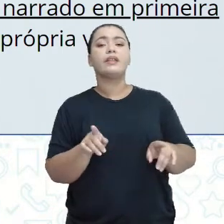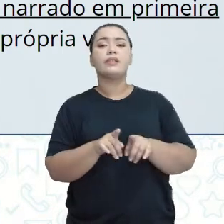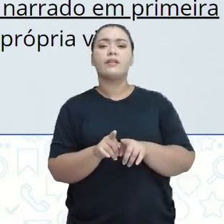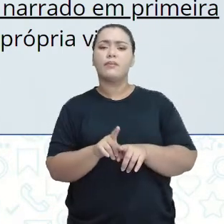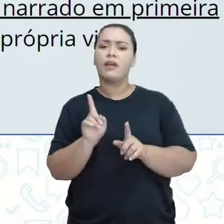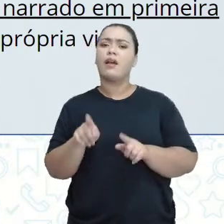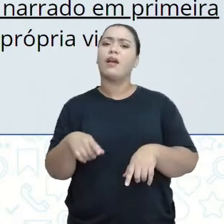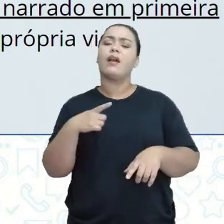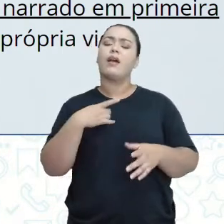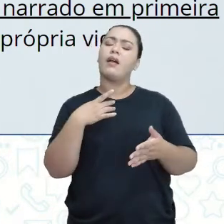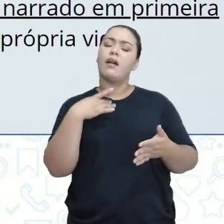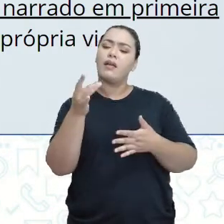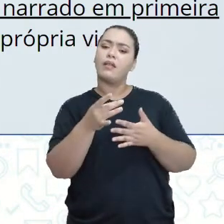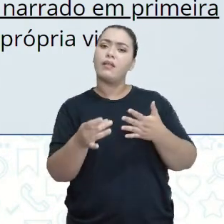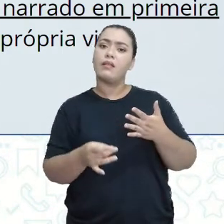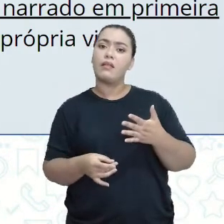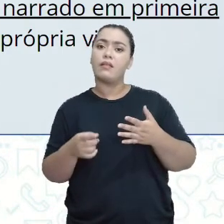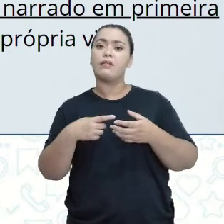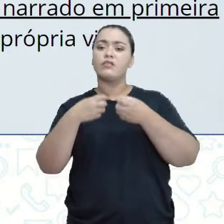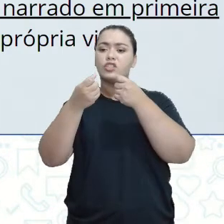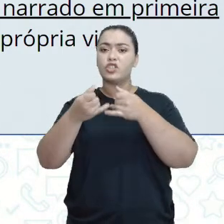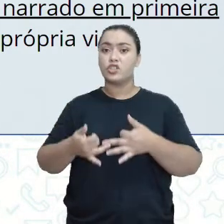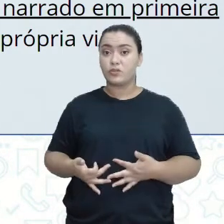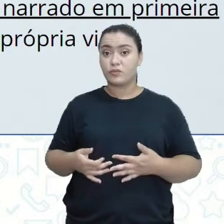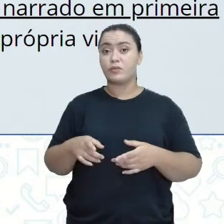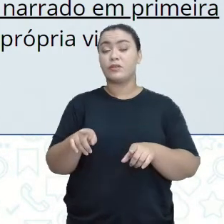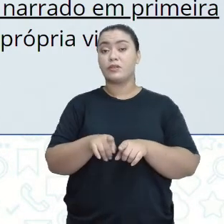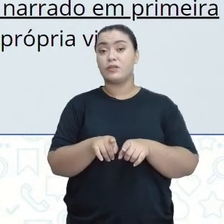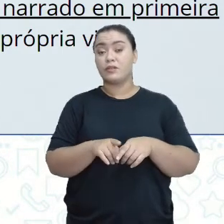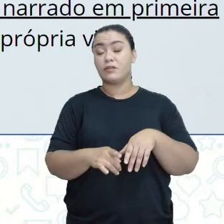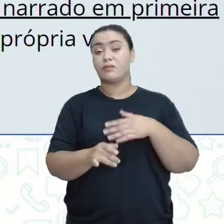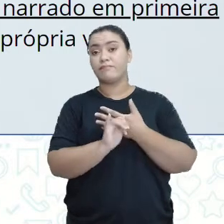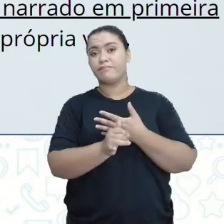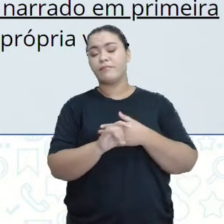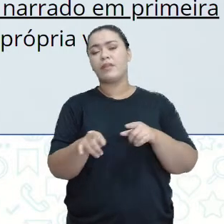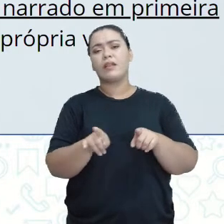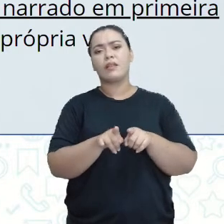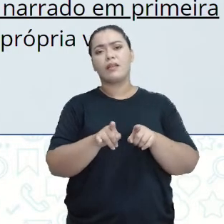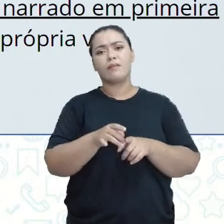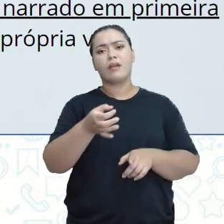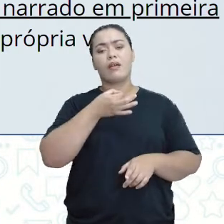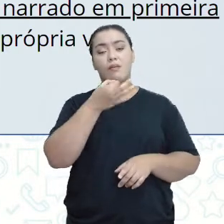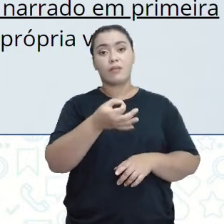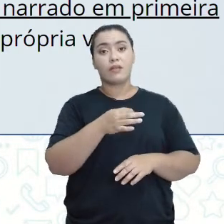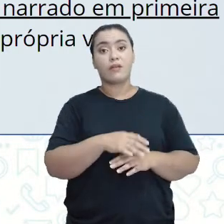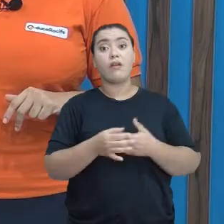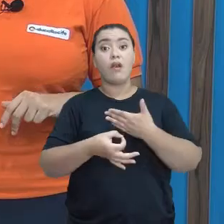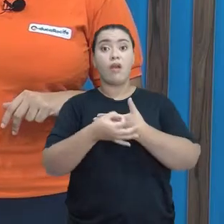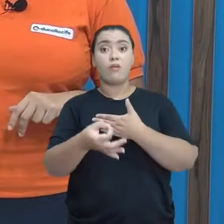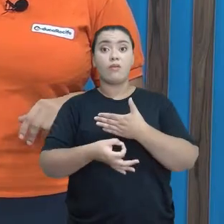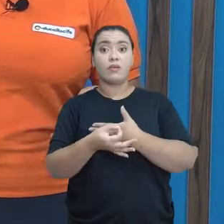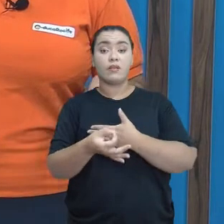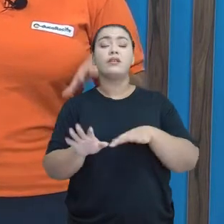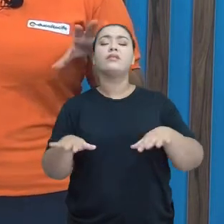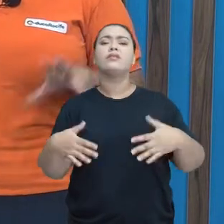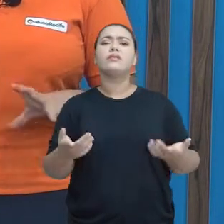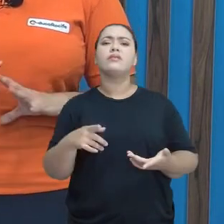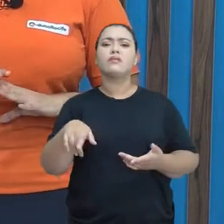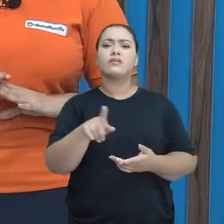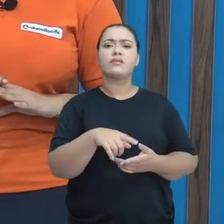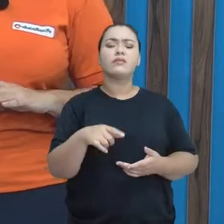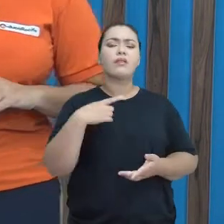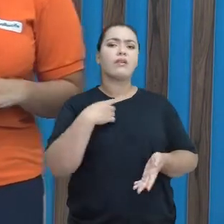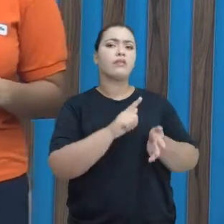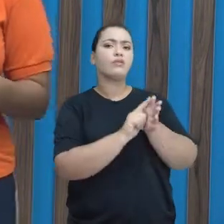elementos descritivos, explicativos e até argumentativos. Lembra quando a gente estuda que a gente vê que os